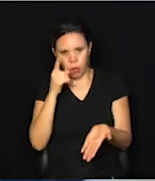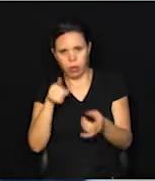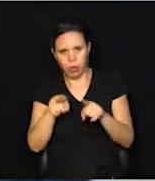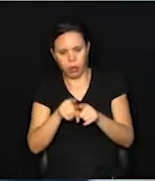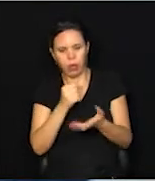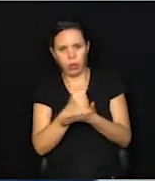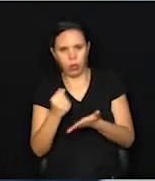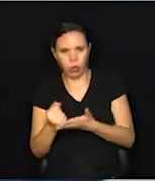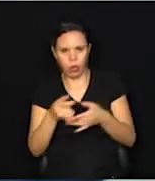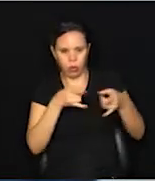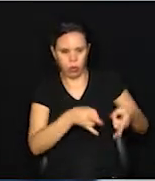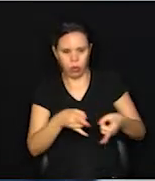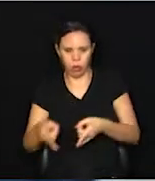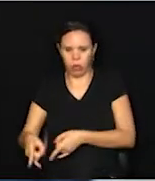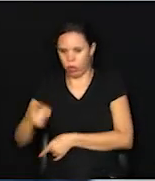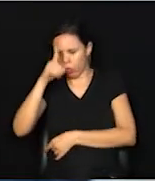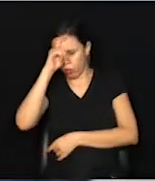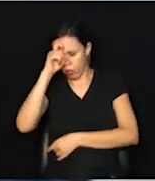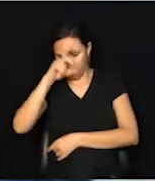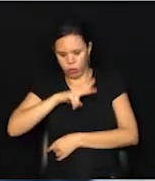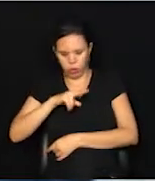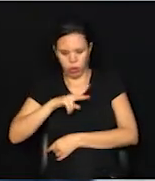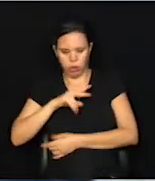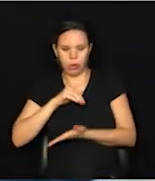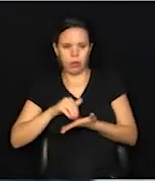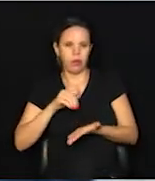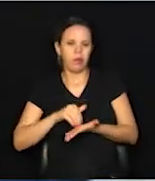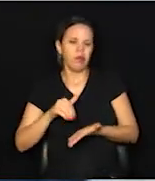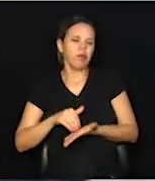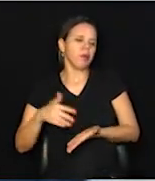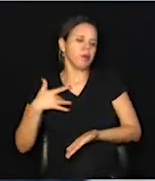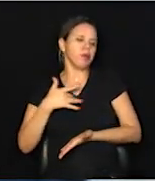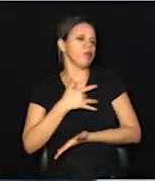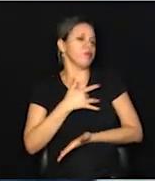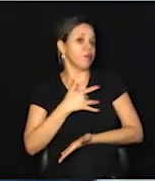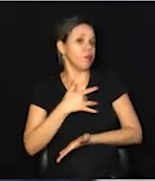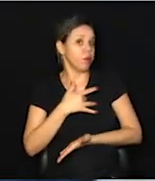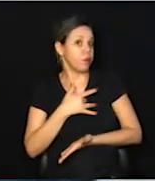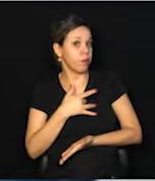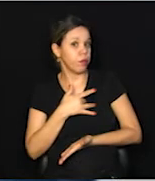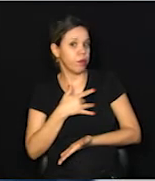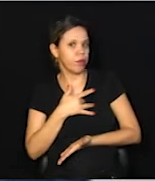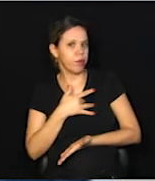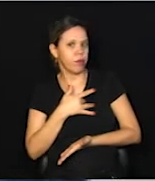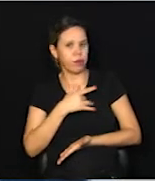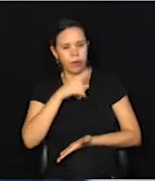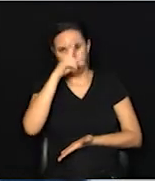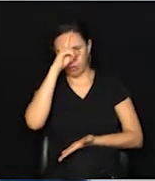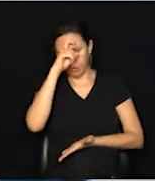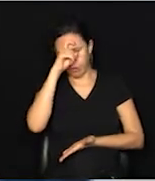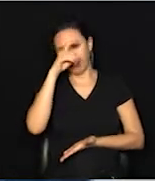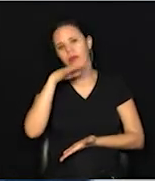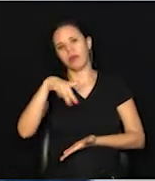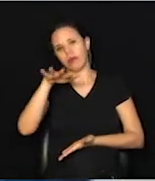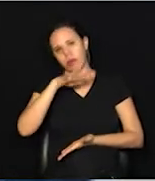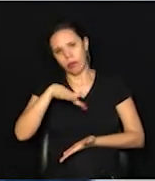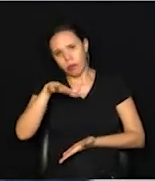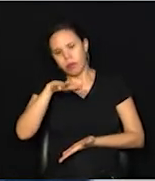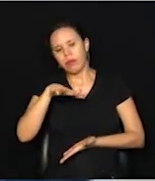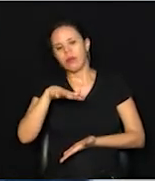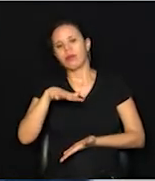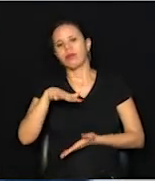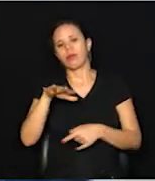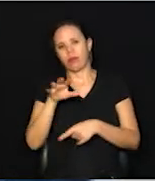contratados nos hospitais privados via Secretaria de Saúde e a rede estadual, basicamente, que é a Unicamp e